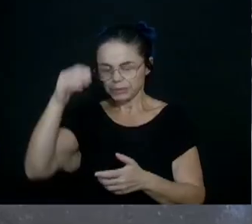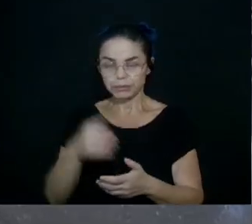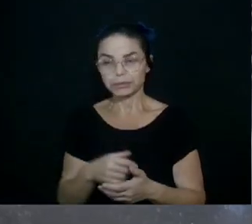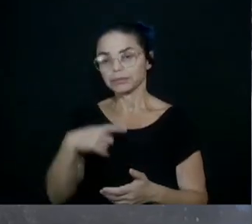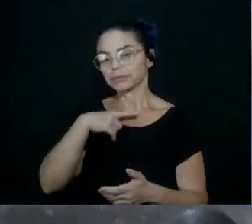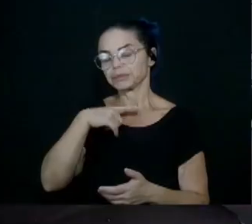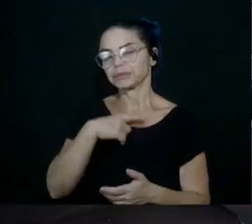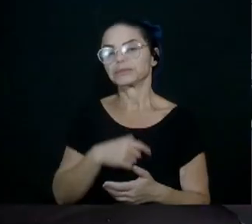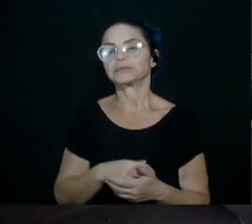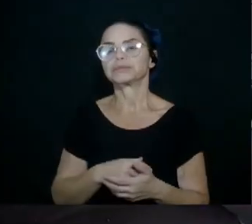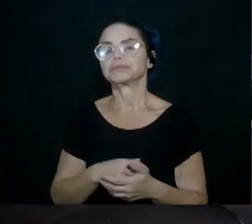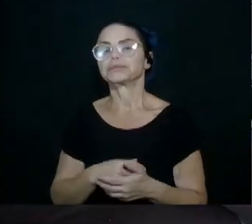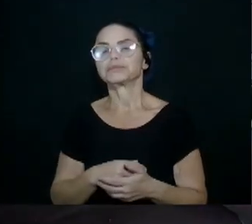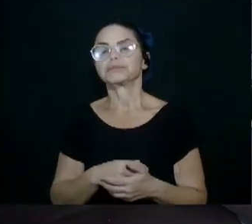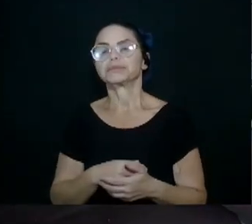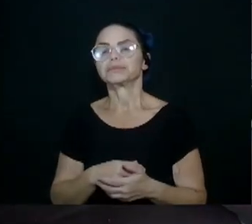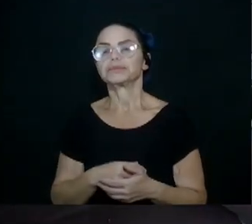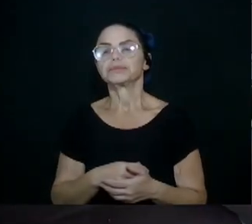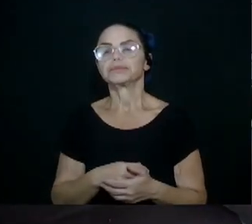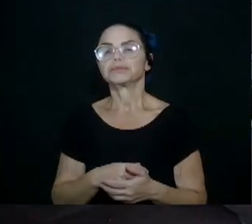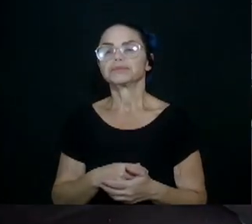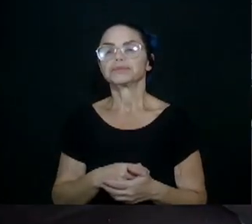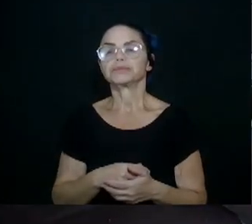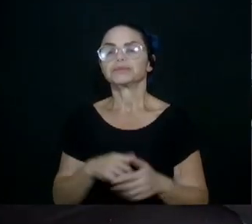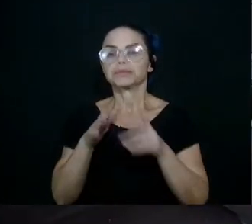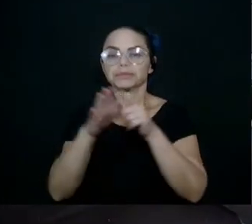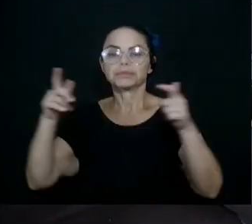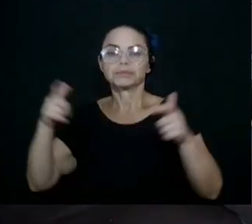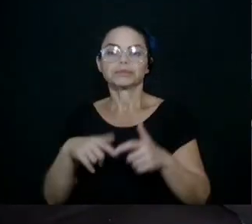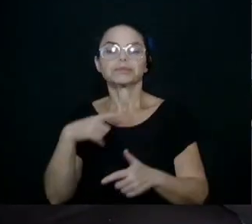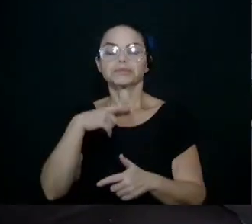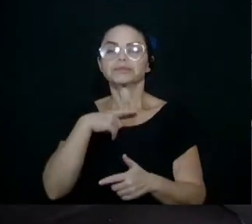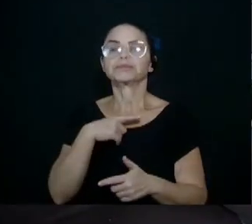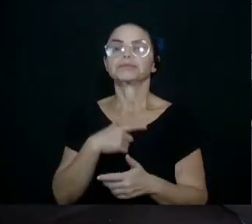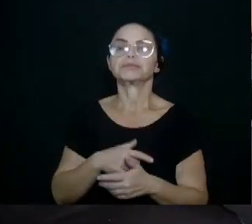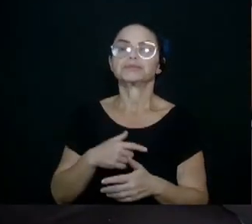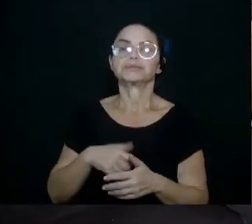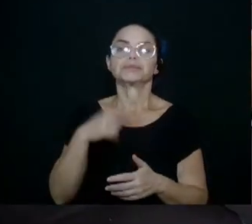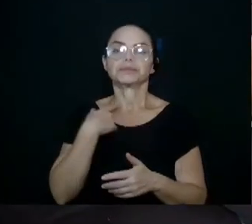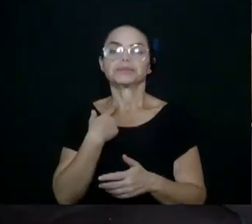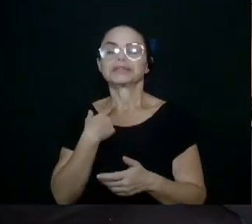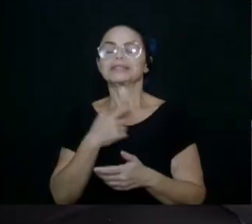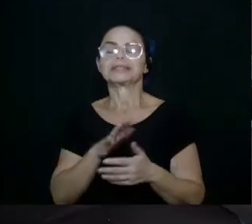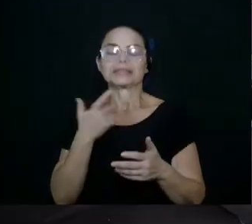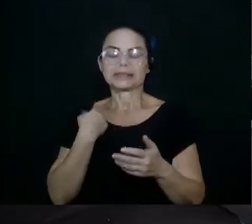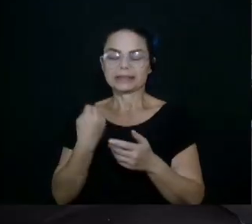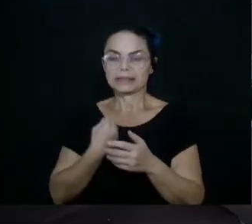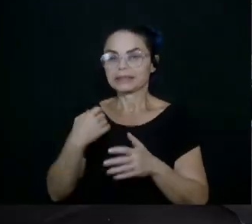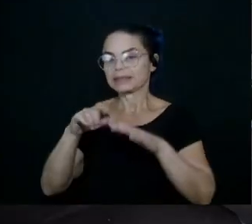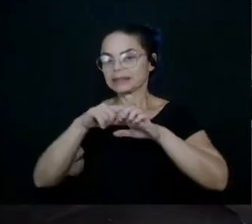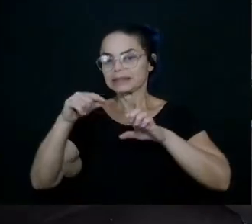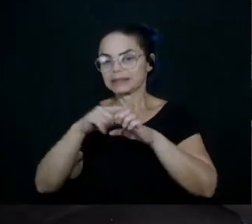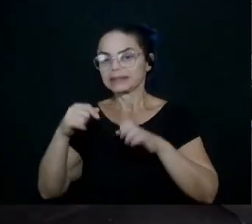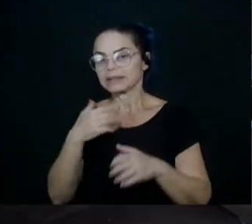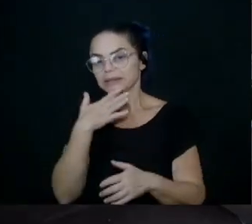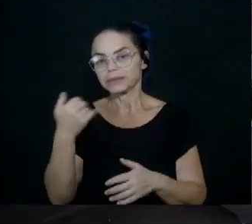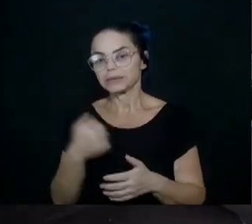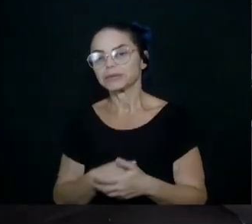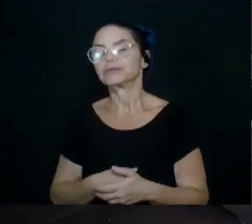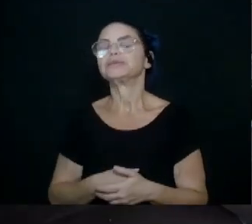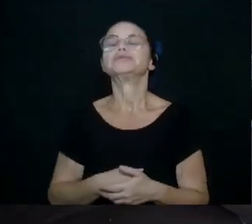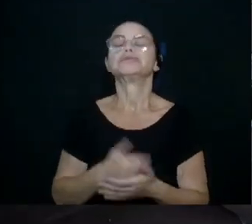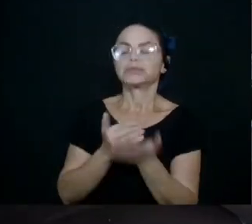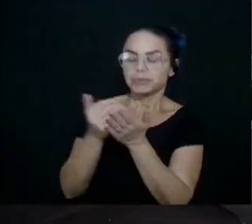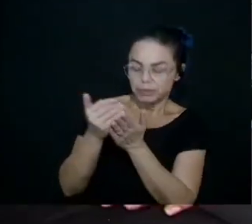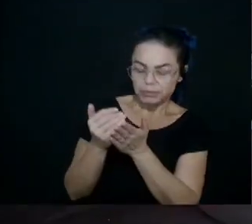se expandindo muito e ela tá com uma régua um pouquinho mais alta nos empreendimentos, entendeu? E o pessoal que não começar a se